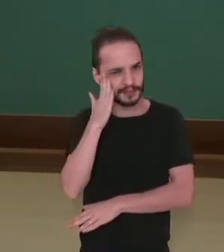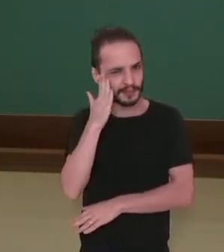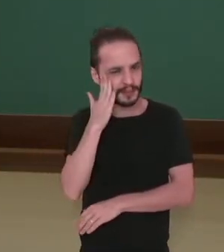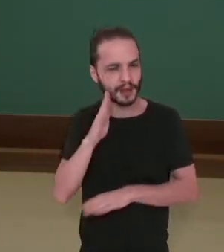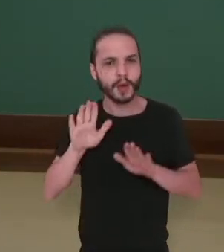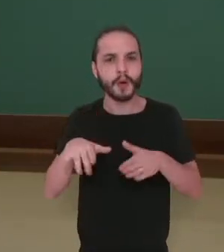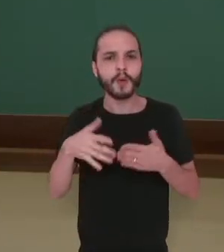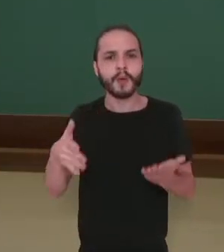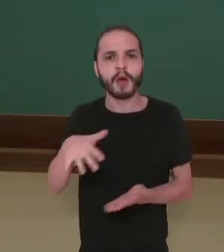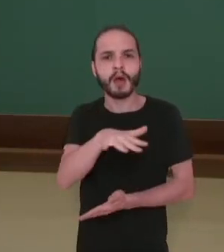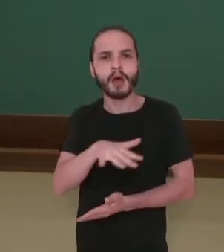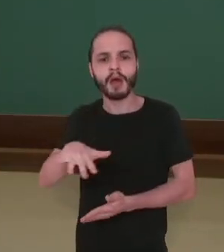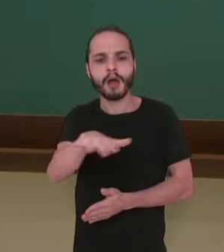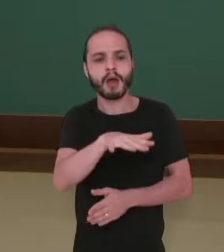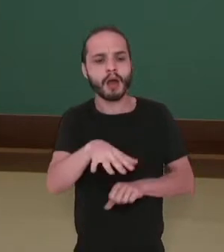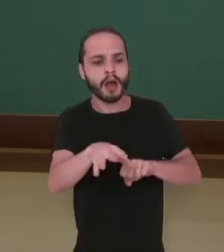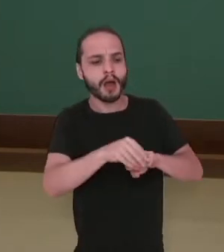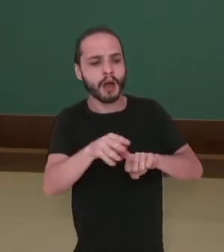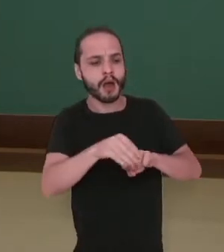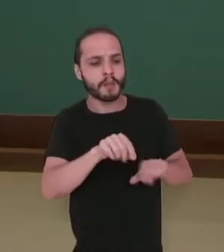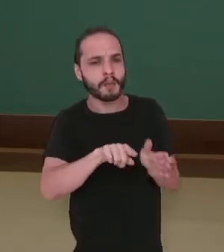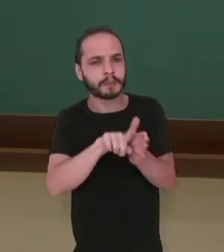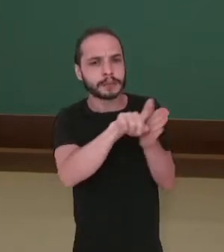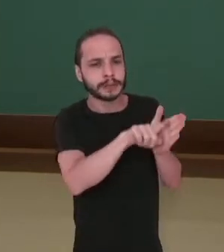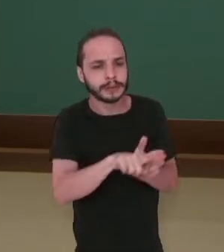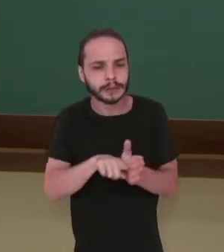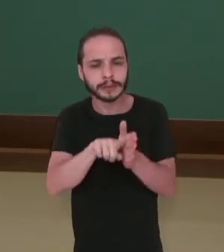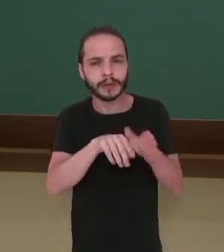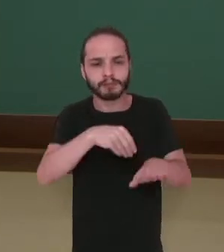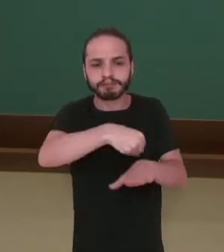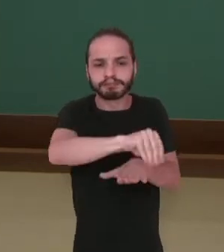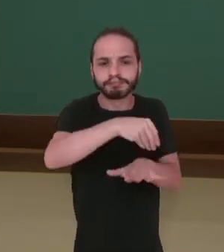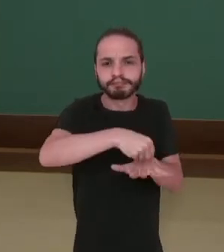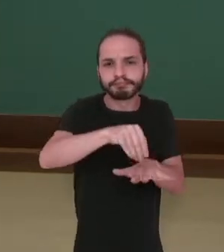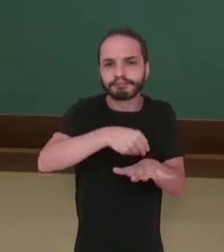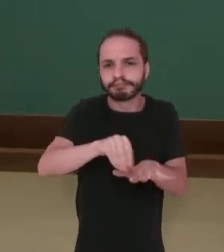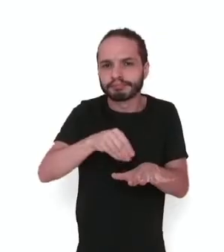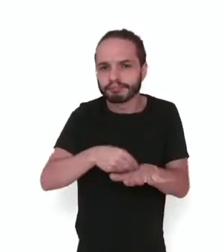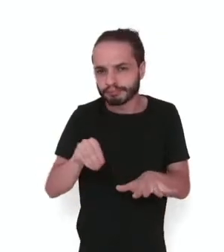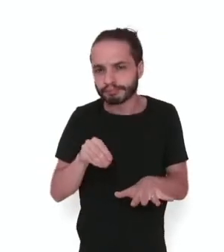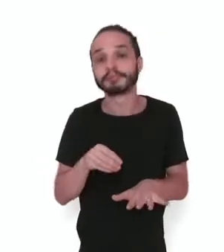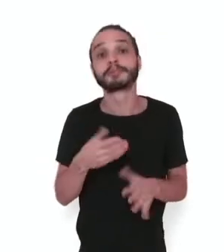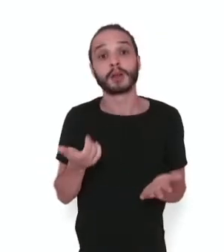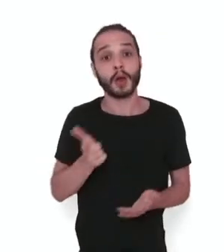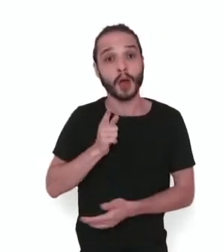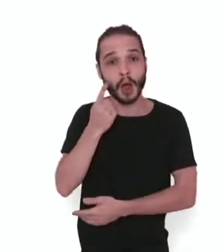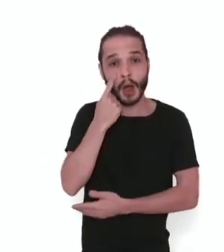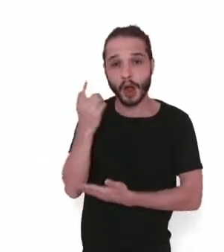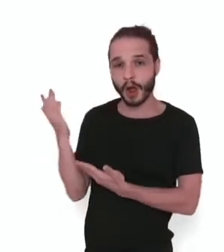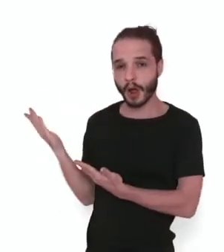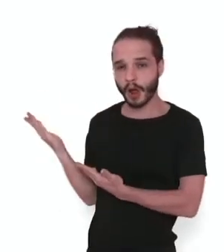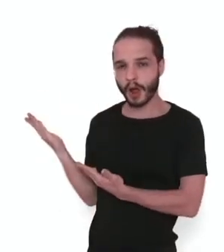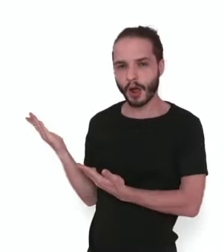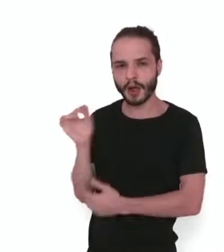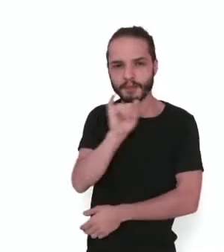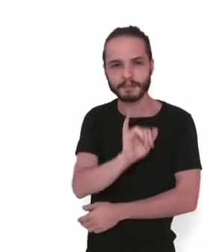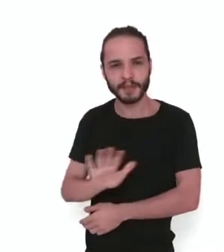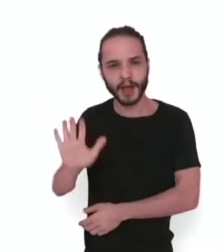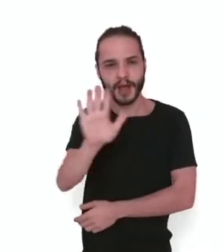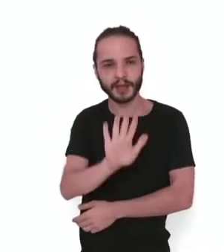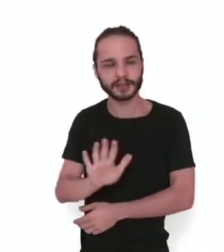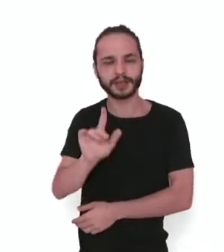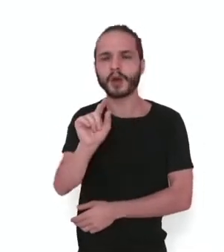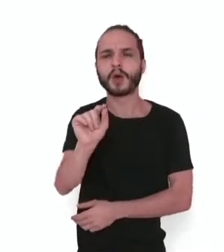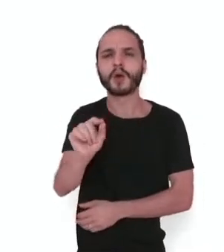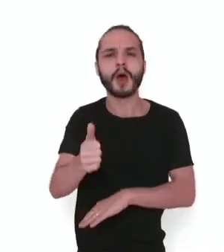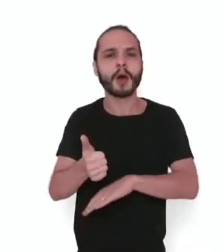os fósseis e a cultura material? Então nós temos aqui uma imagem de um fóssil. Quem estuda isso? Quem são